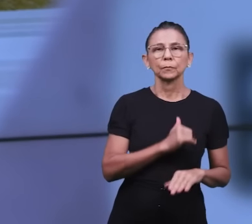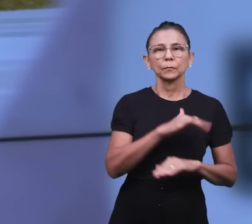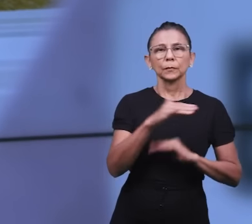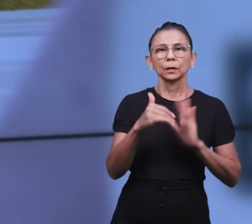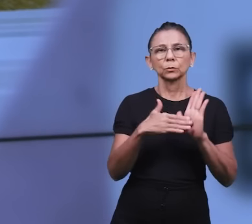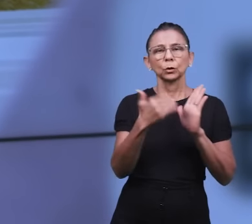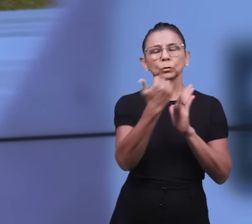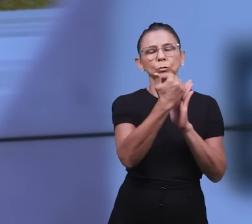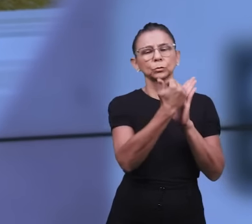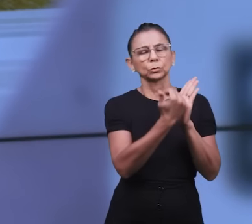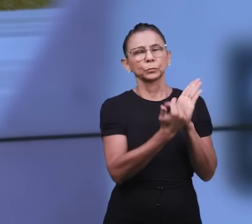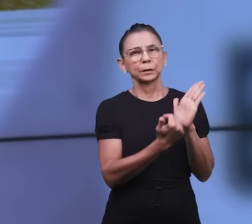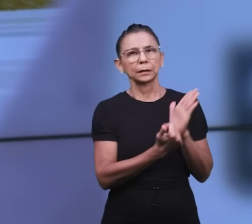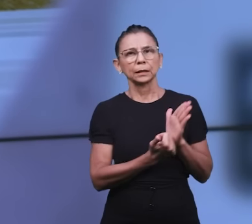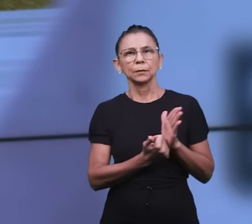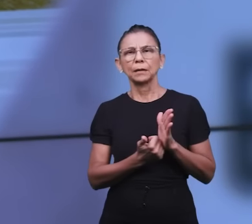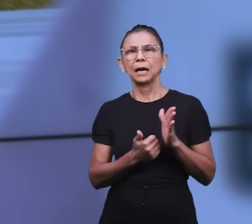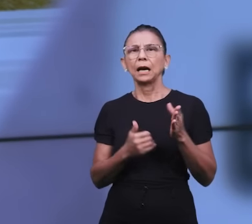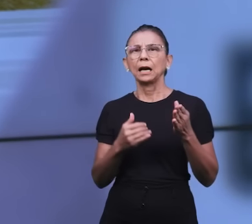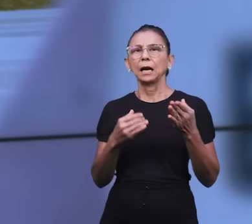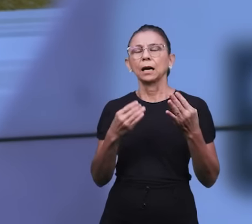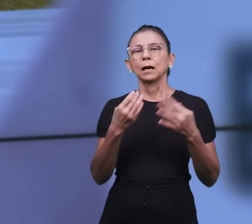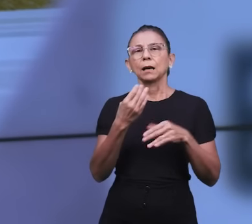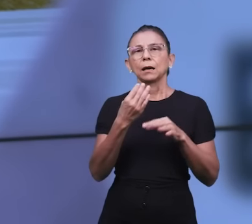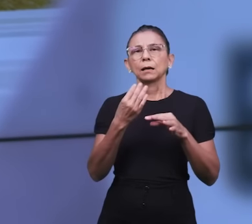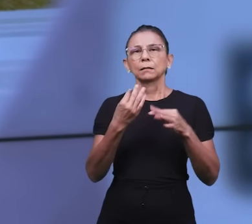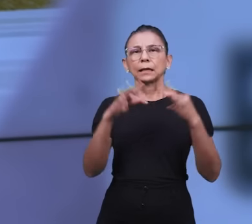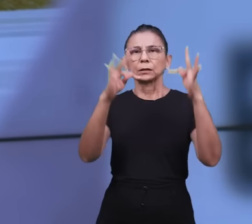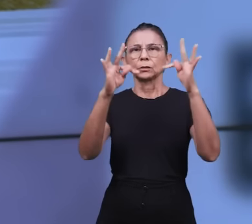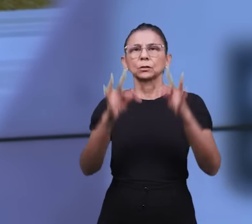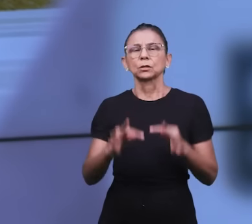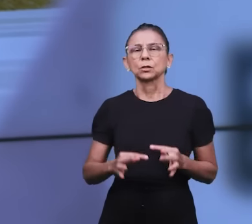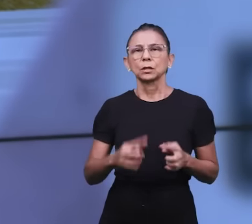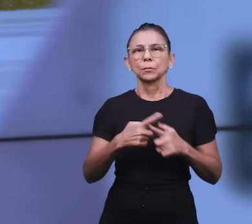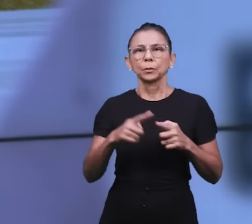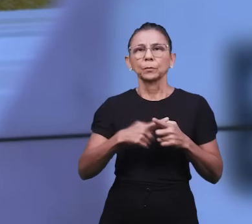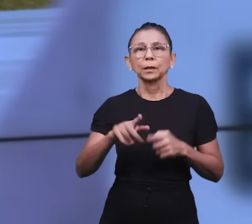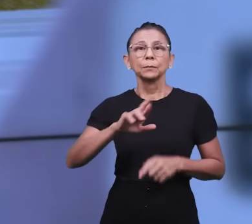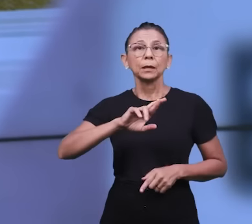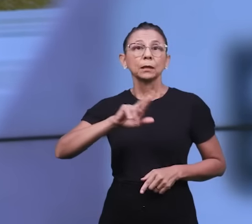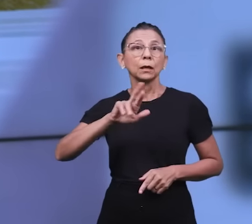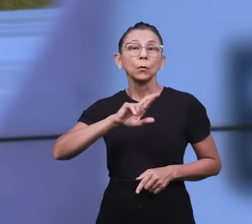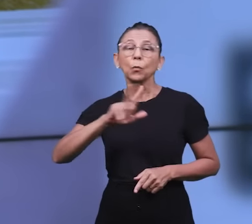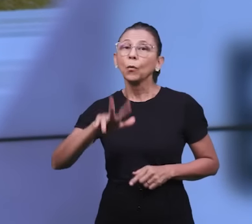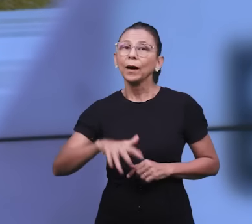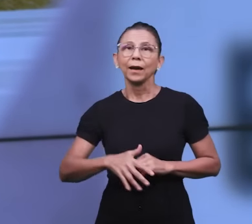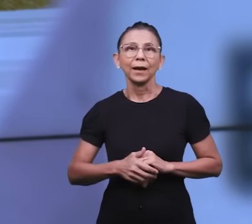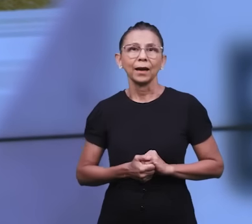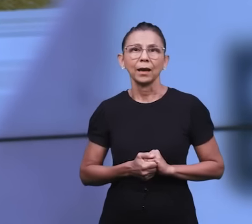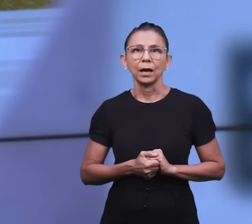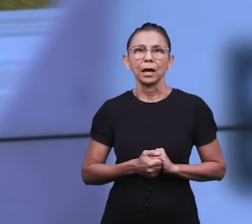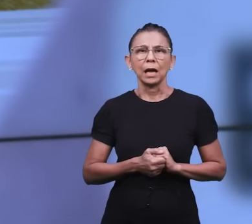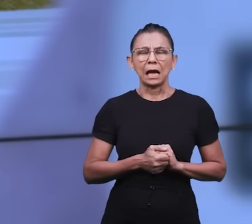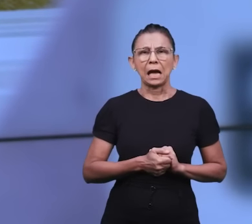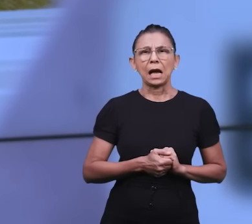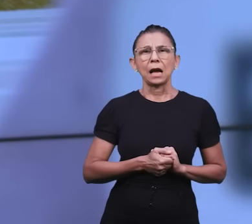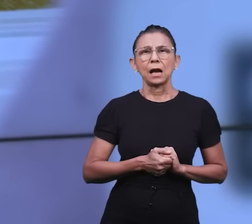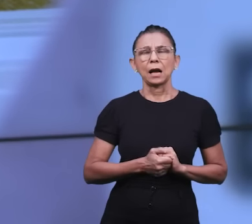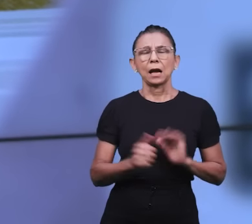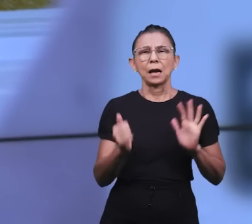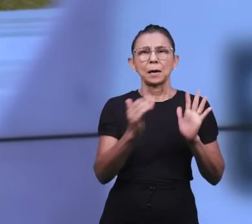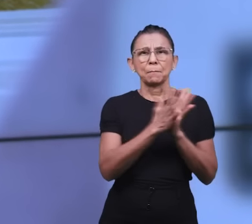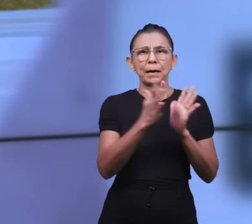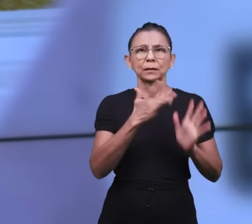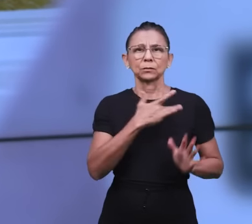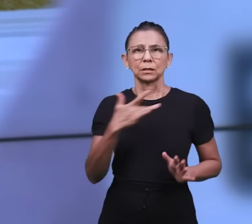Não tratamos a tecnologia como problema tão pouco negligência amo seu impacto na saúde dos nossos filhos e